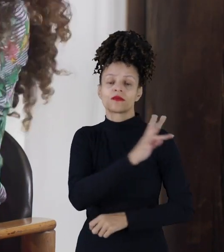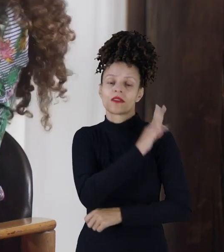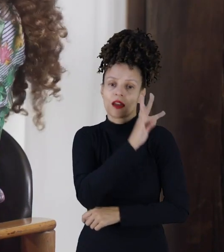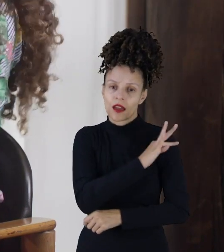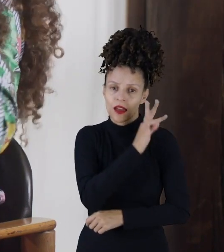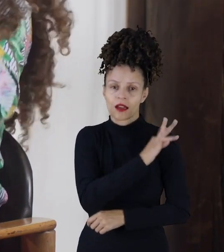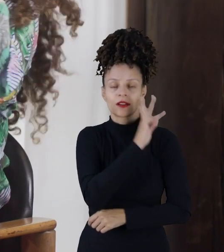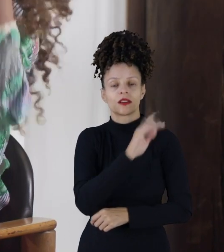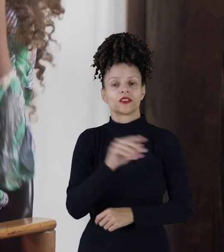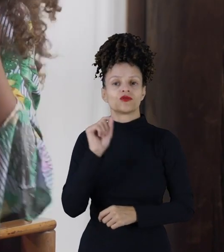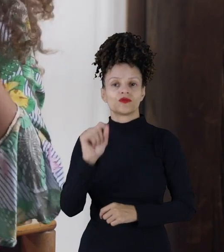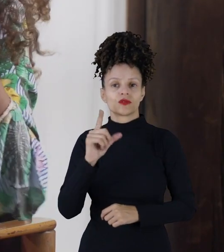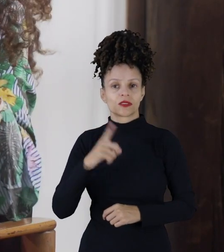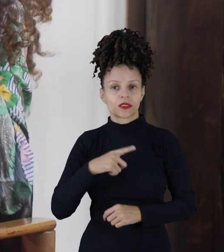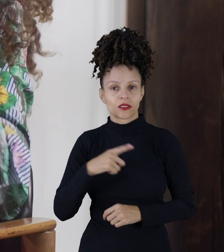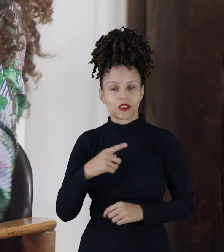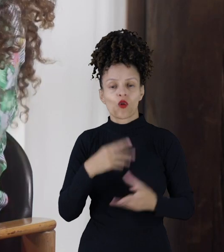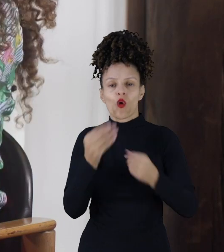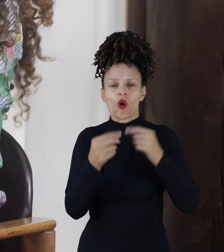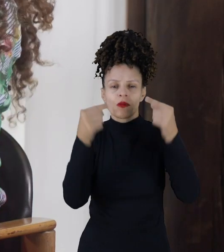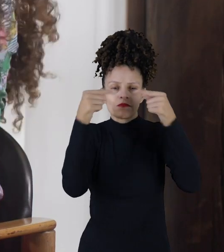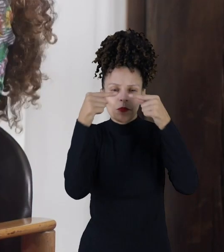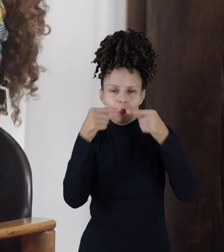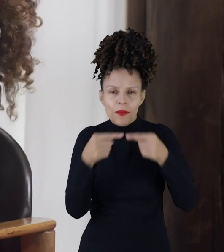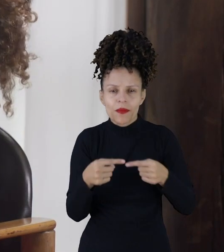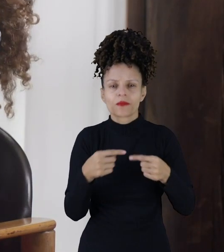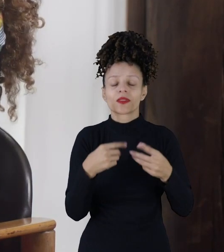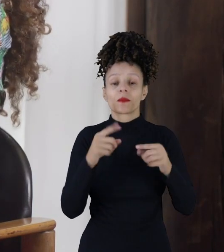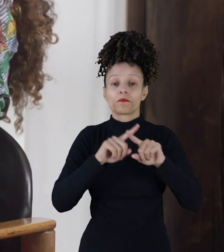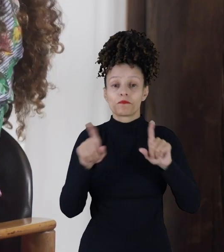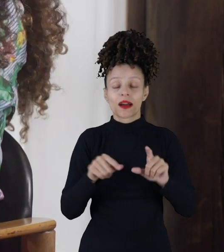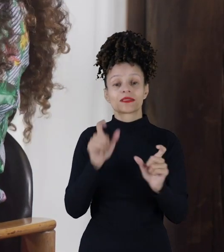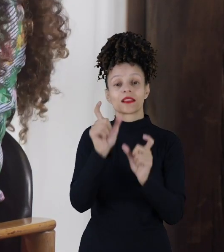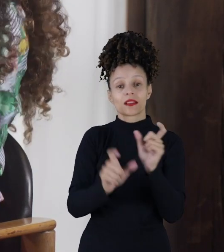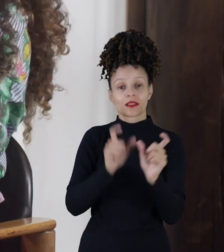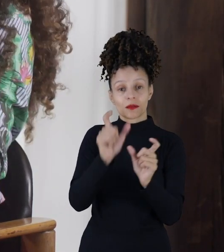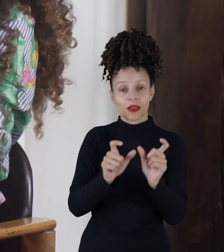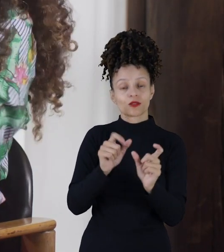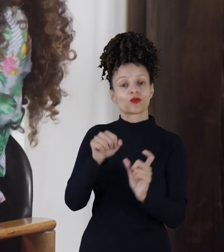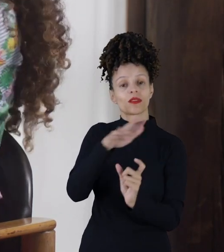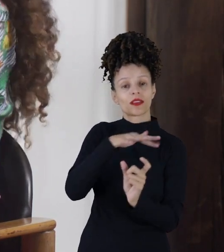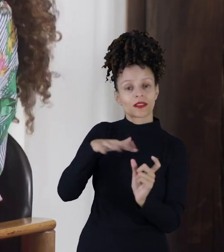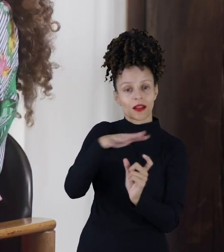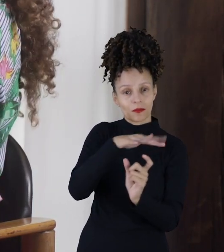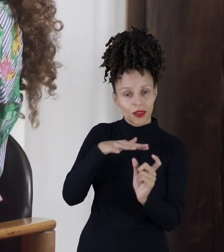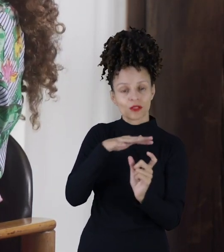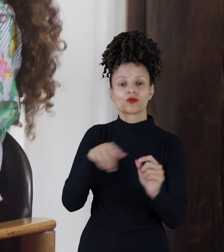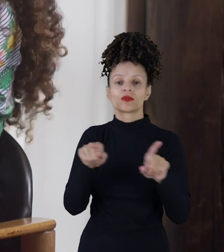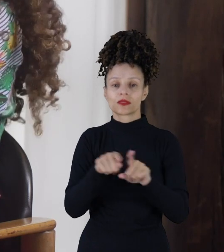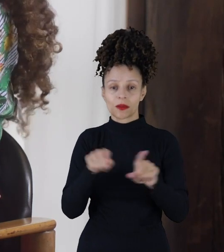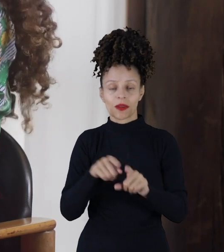da técnica, de você ter como decodificar os códigos, mas o letramento tem esse olhar de